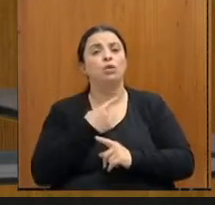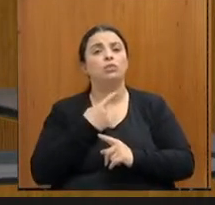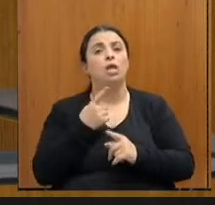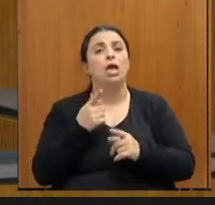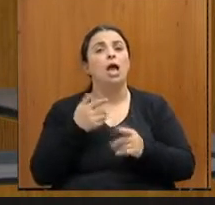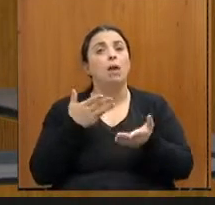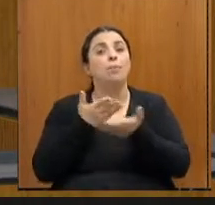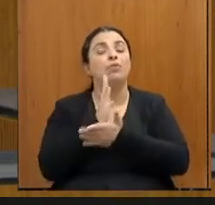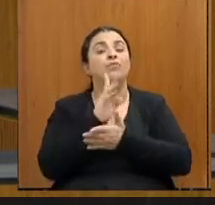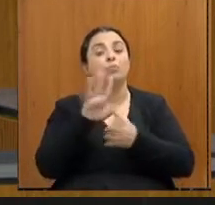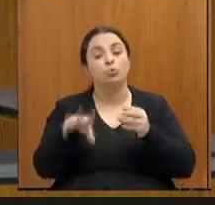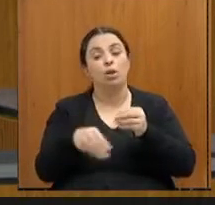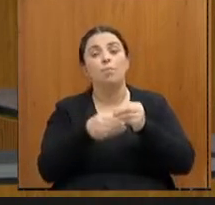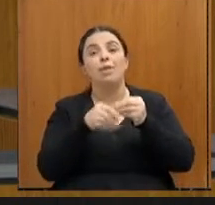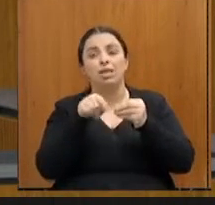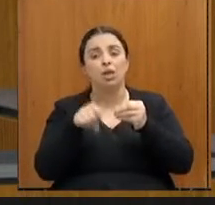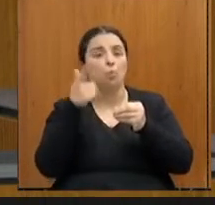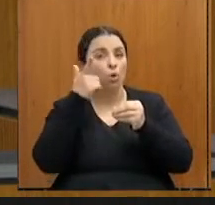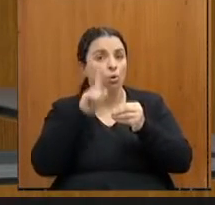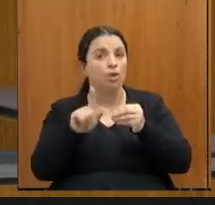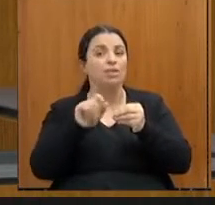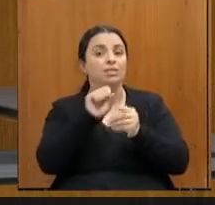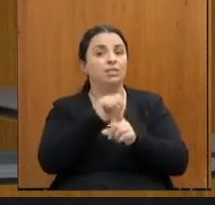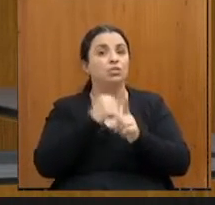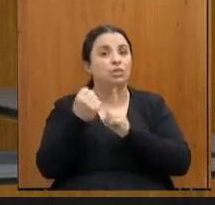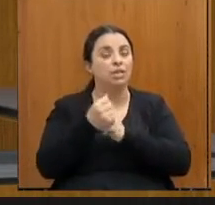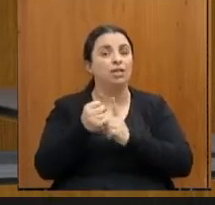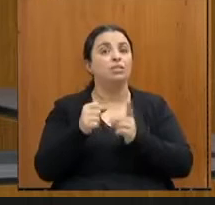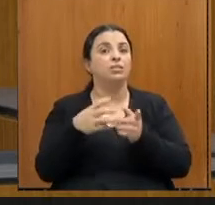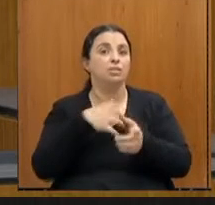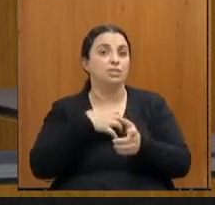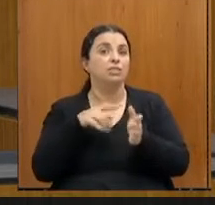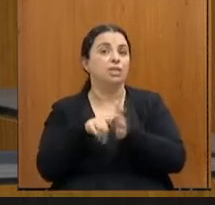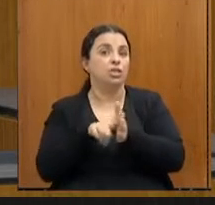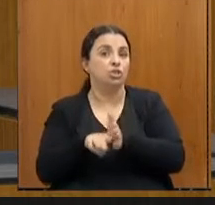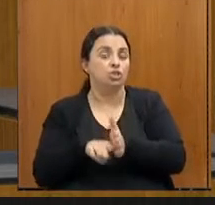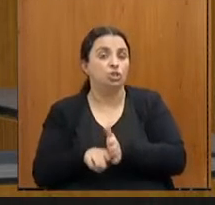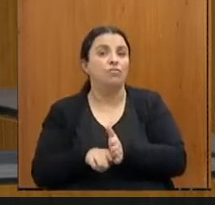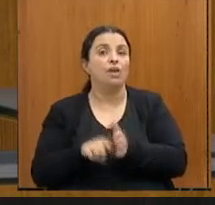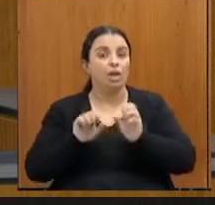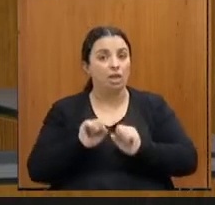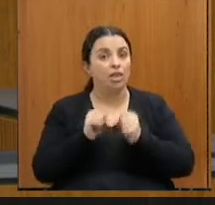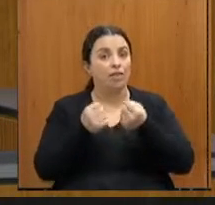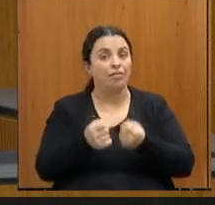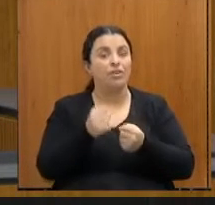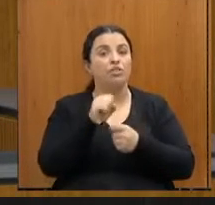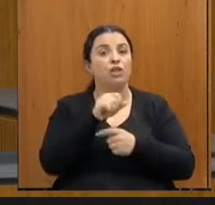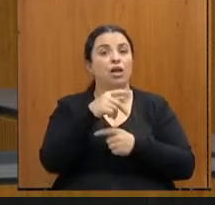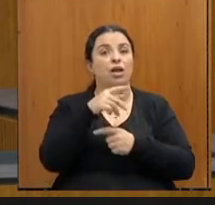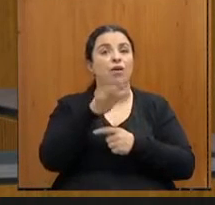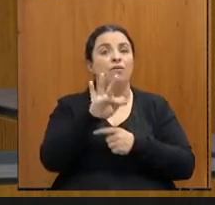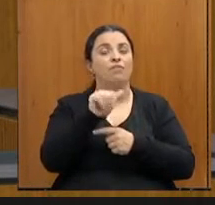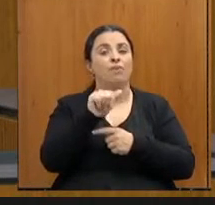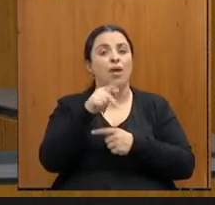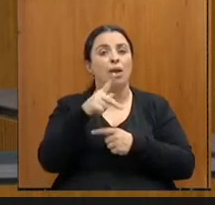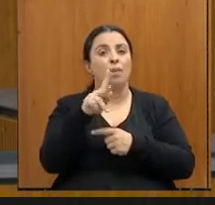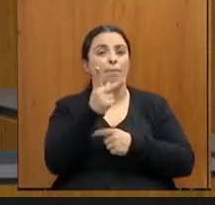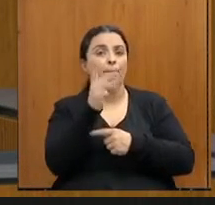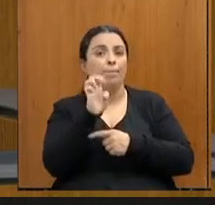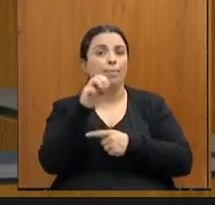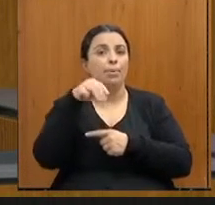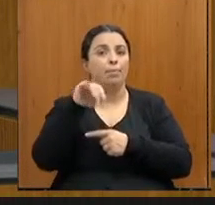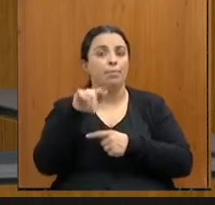uma conquista da sociedade científica que se mobiliza muito na defesa da fapemig autorizando o governo do estado